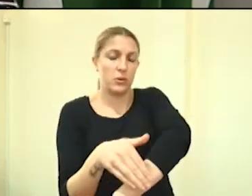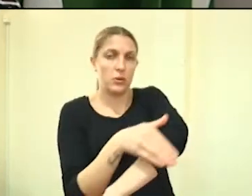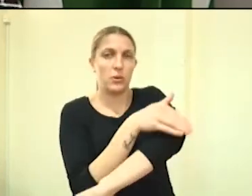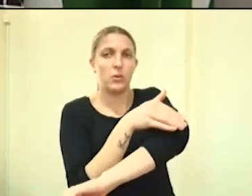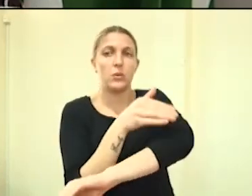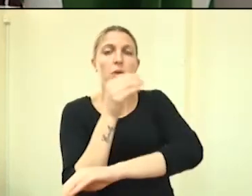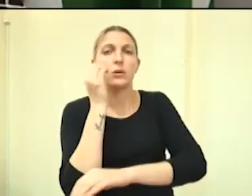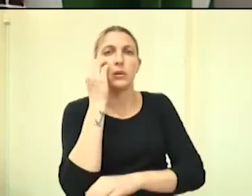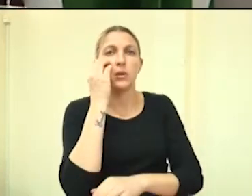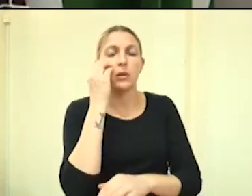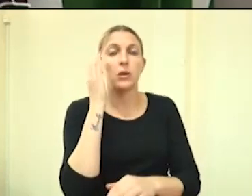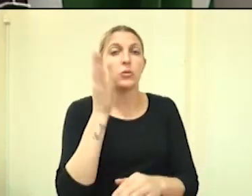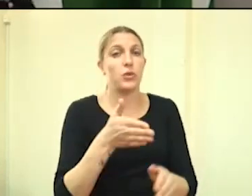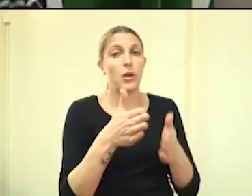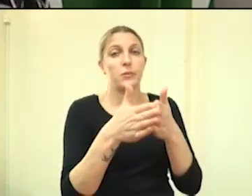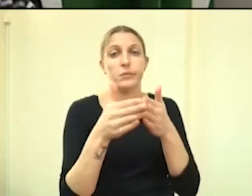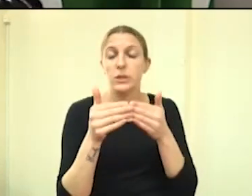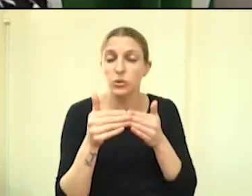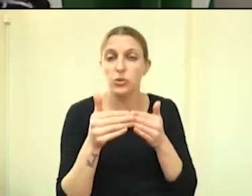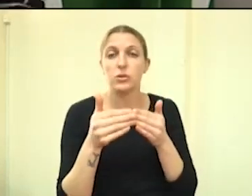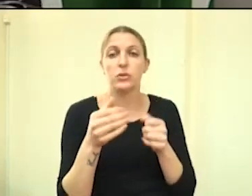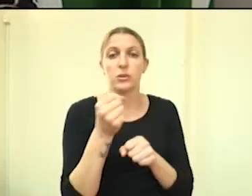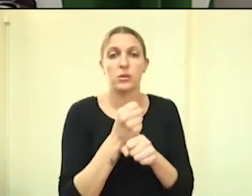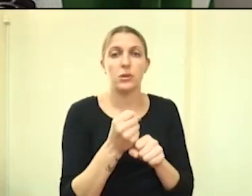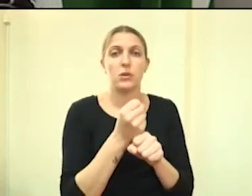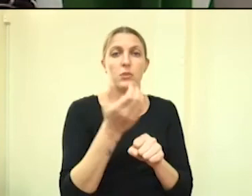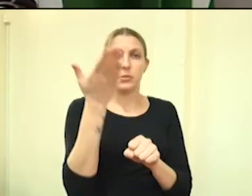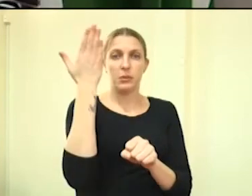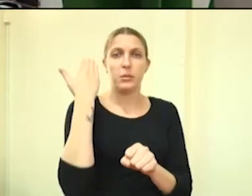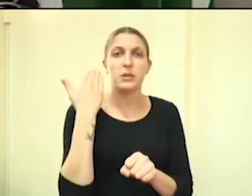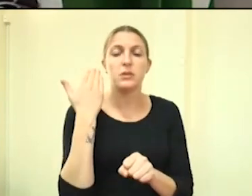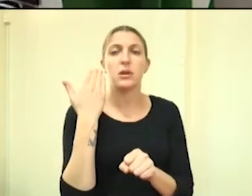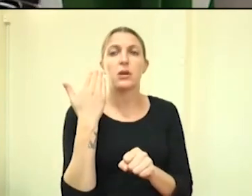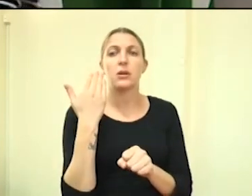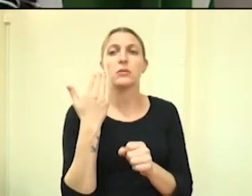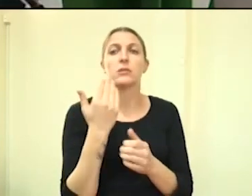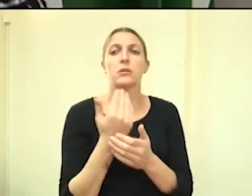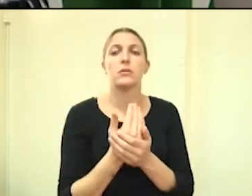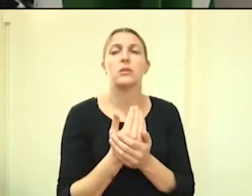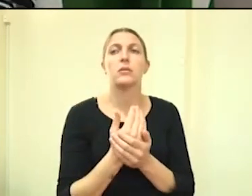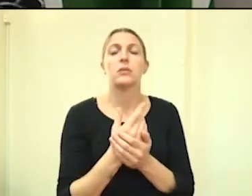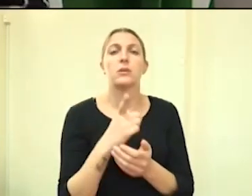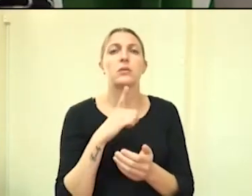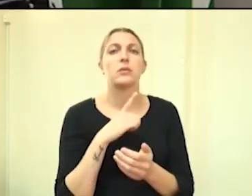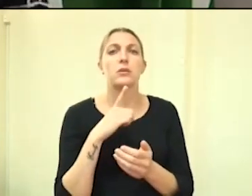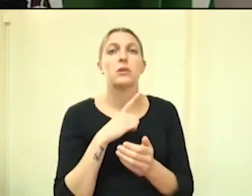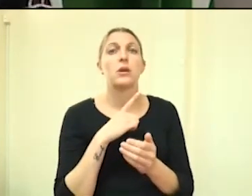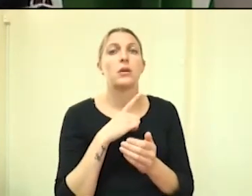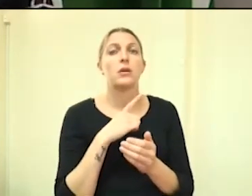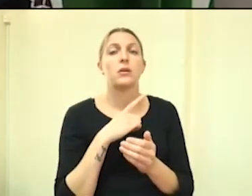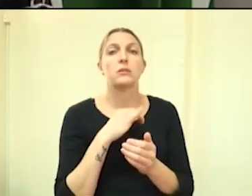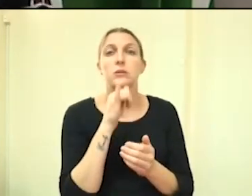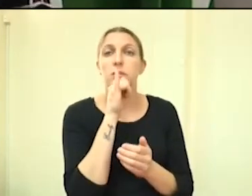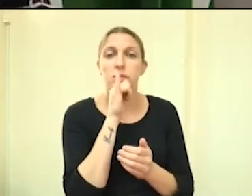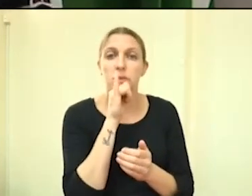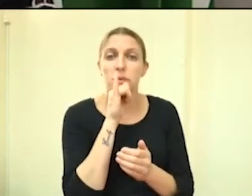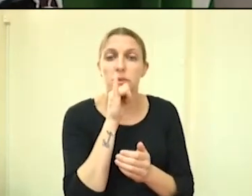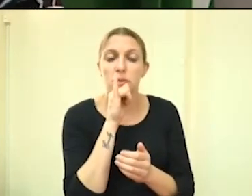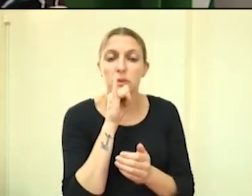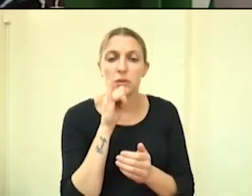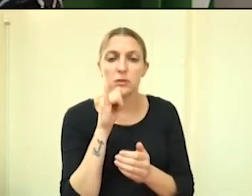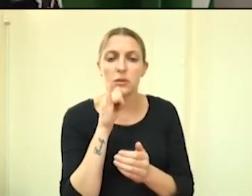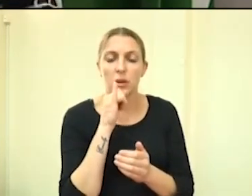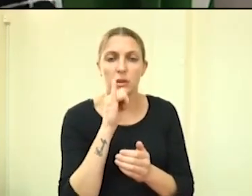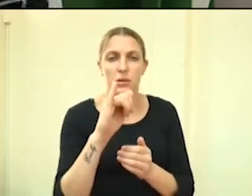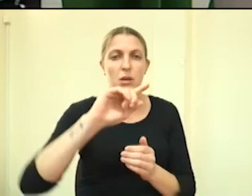né, eu venho questionando, fiz solicitações do contrato, e nós temos ótimos exemplos em outras cidades, até de